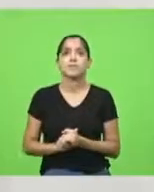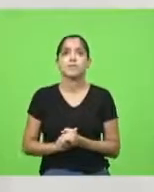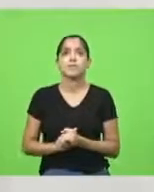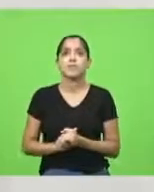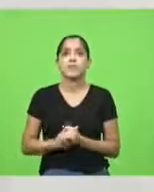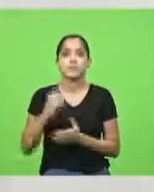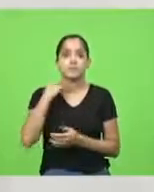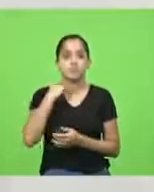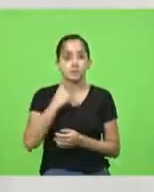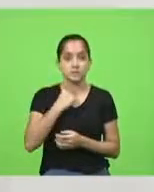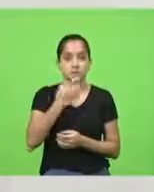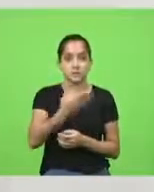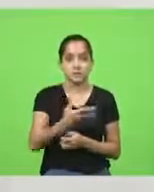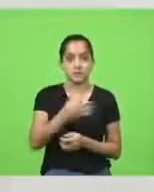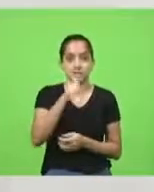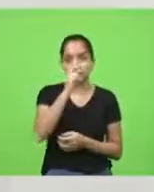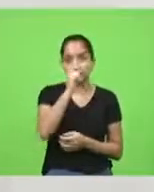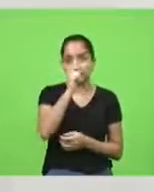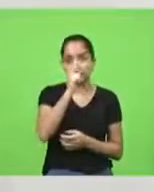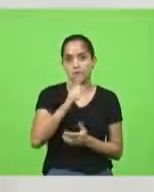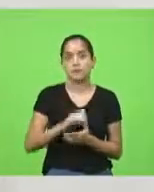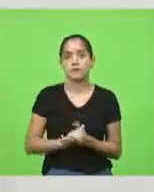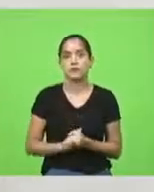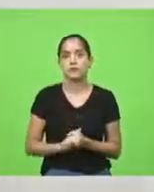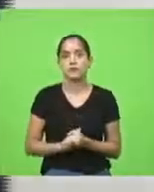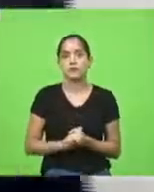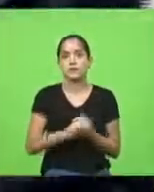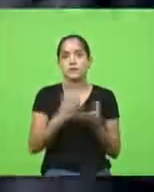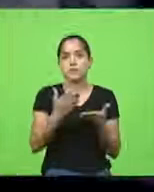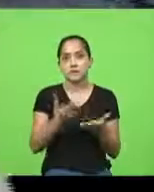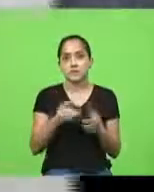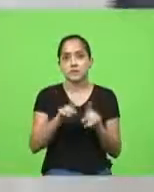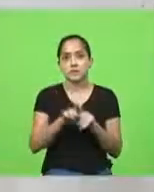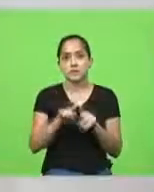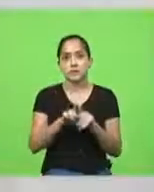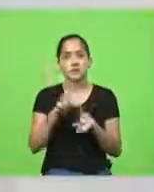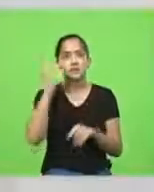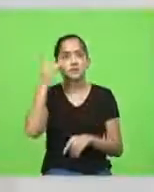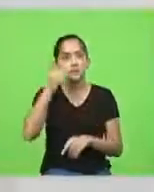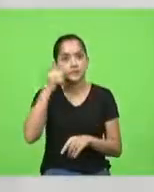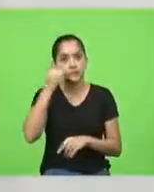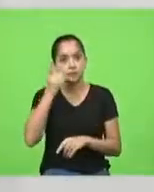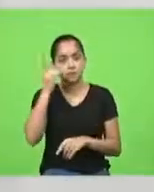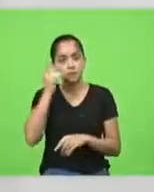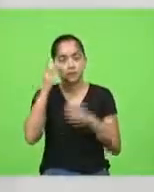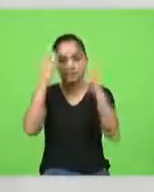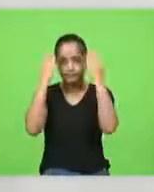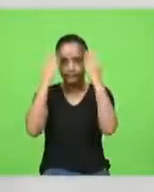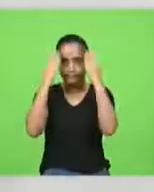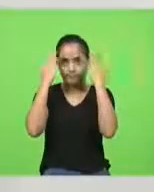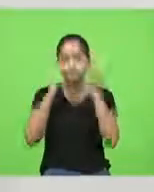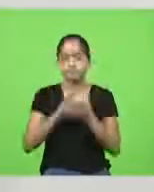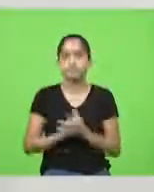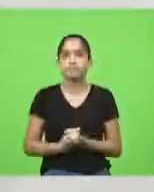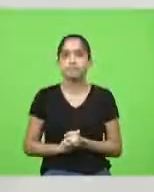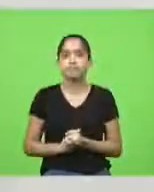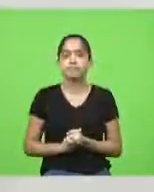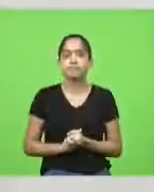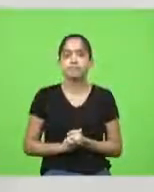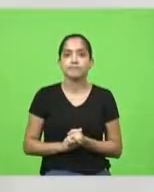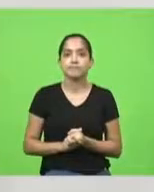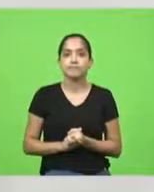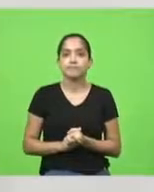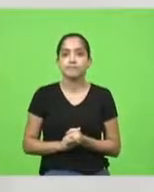o deputado João Amin, o deputado José Milton Schaefer também, que são nossos colegas de partido.